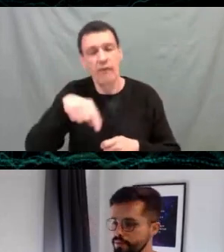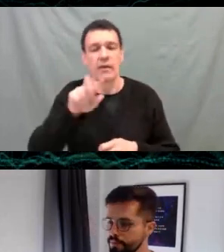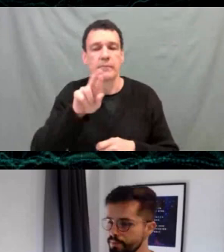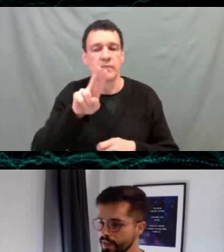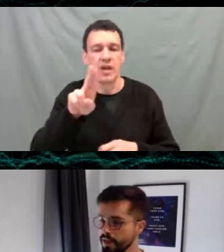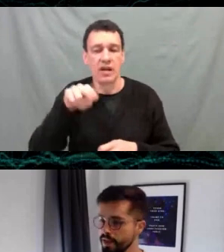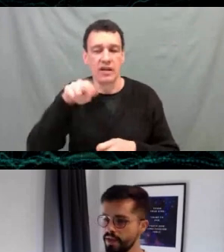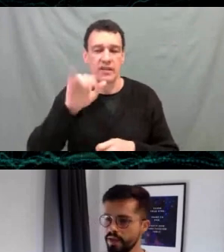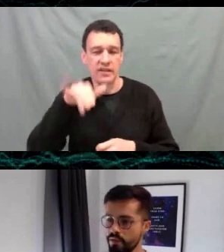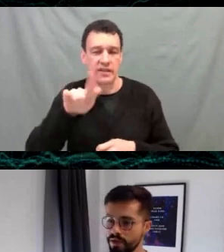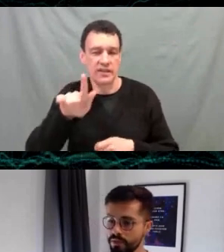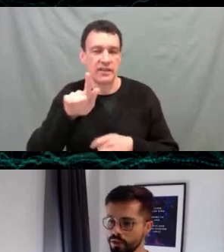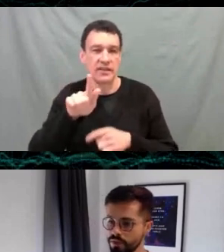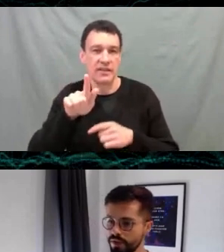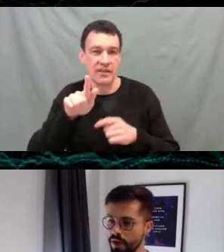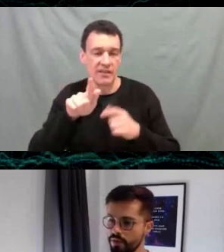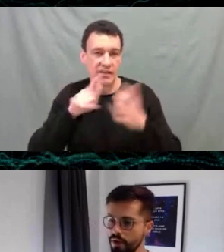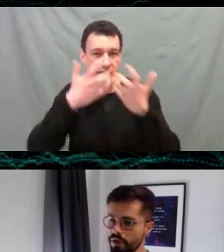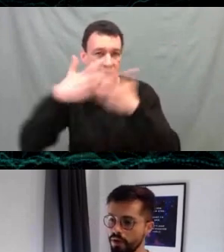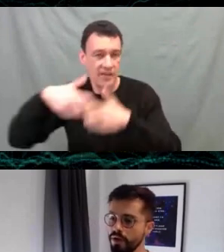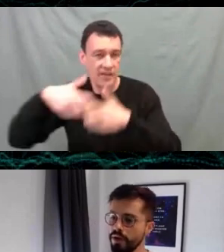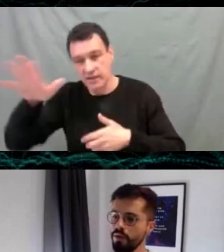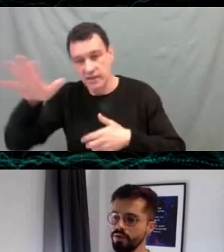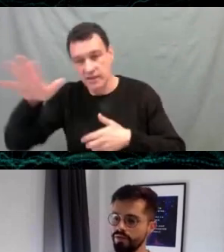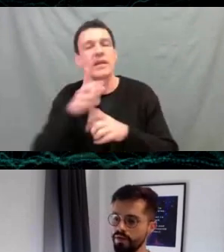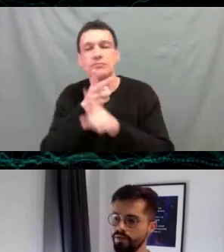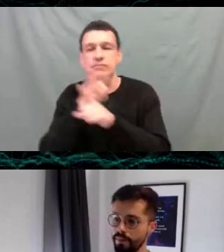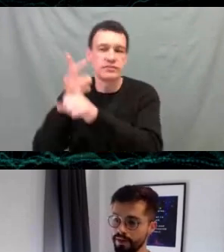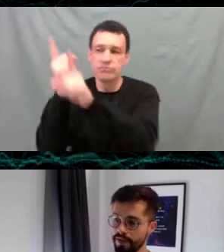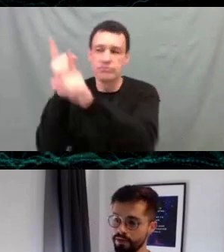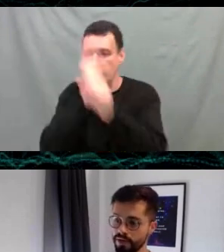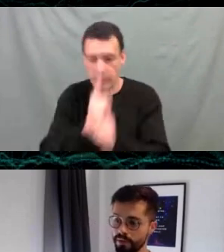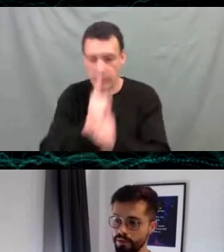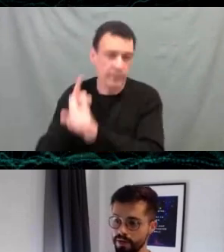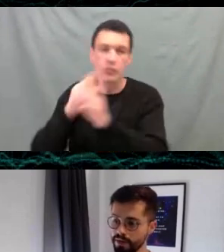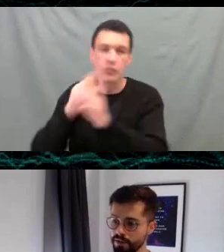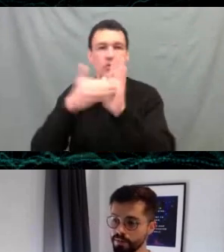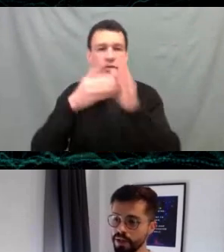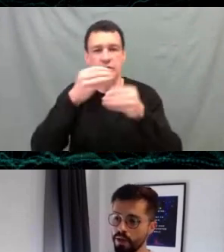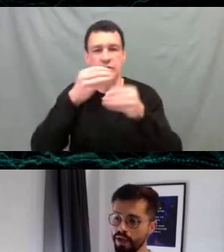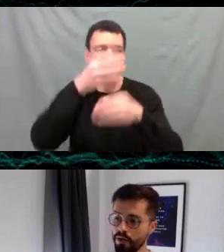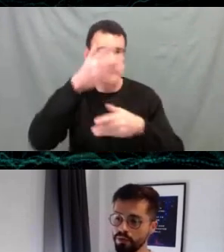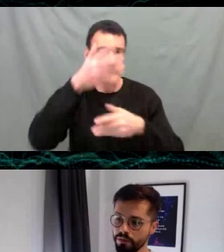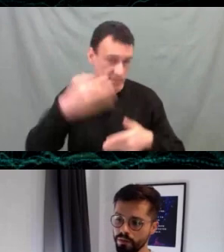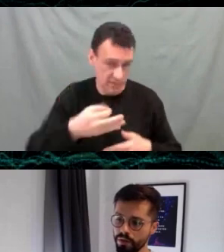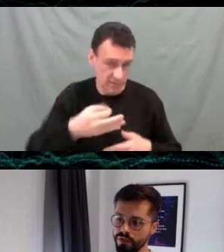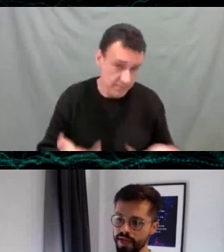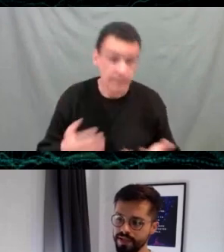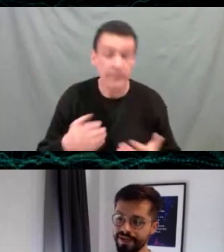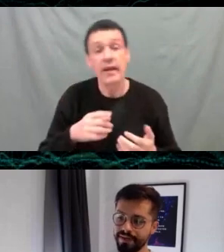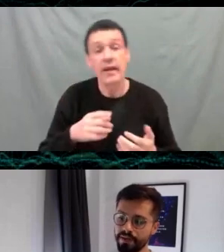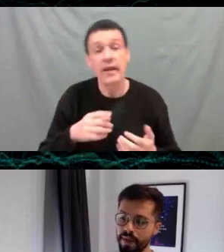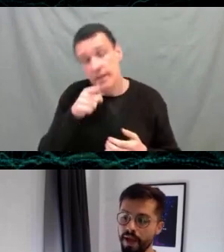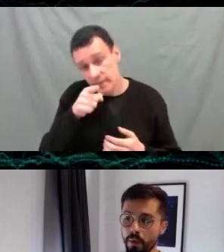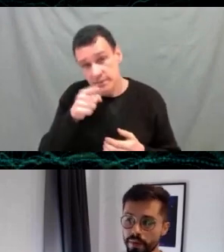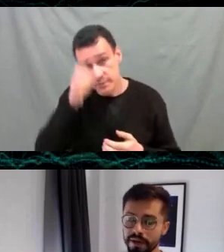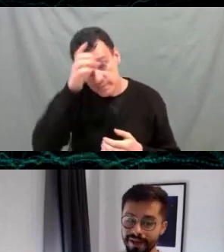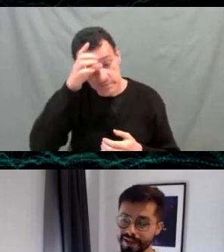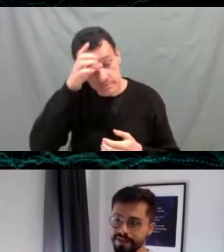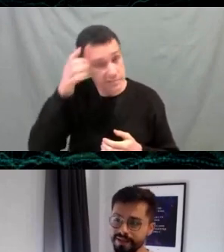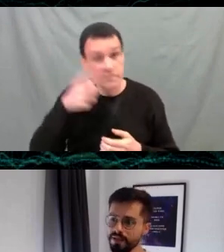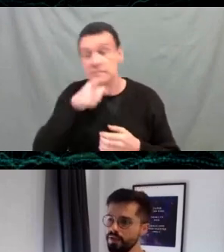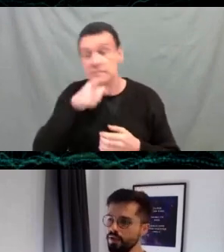execução né E aí que eu faço depois do final eu falo assim ó você vai ficar perguntando isso aqui para mim né e eu quero usar esse